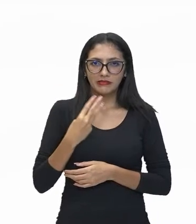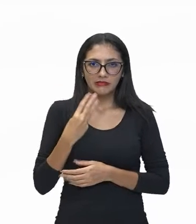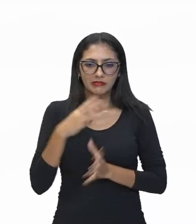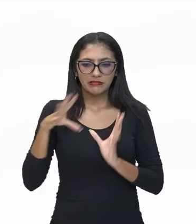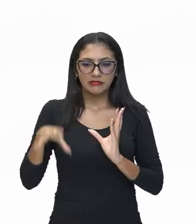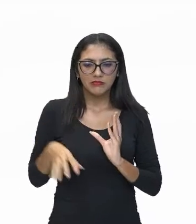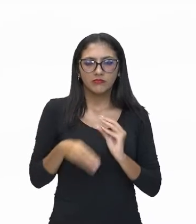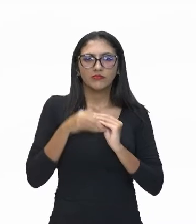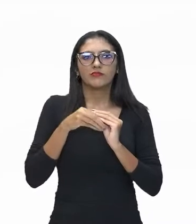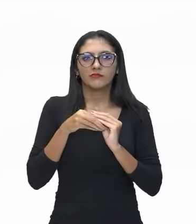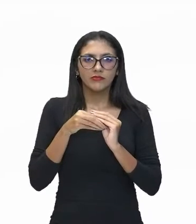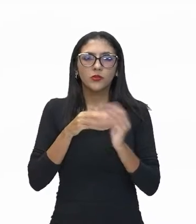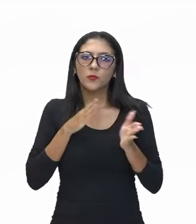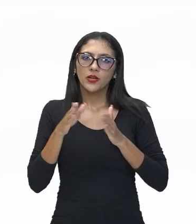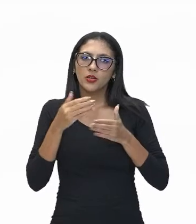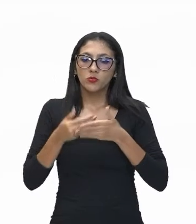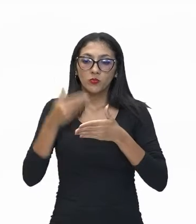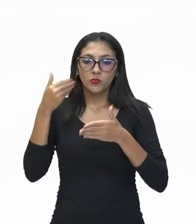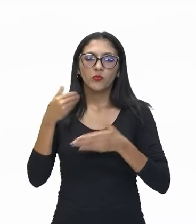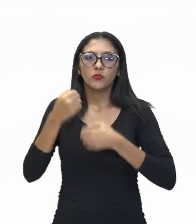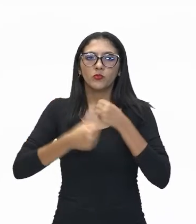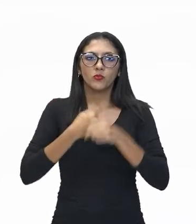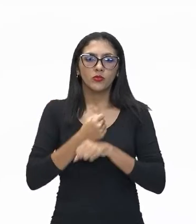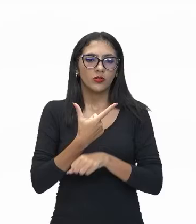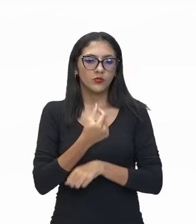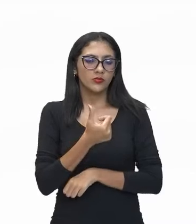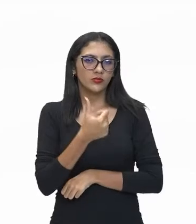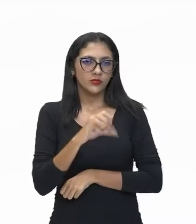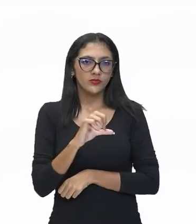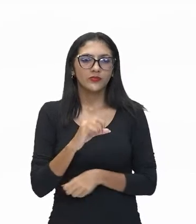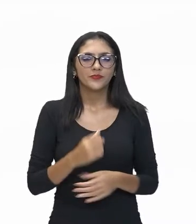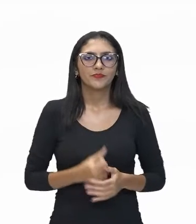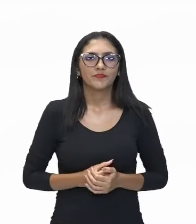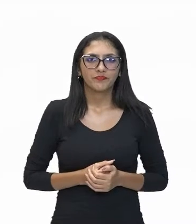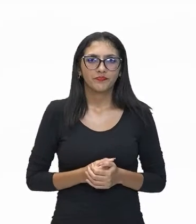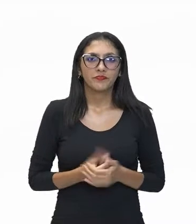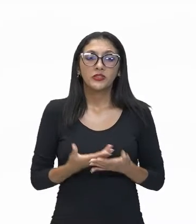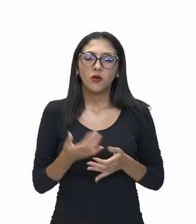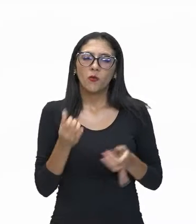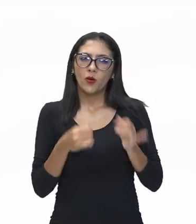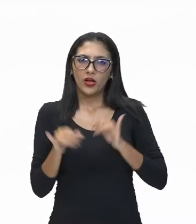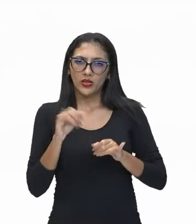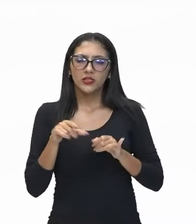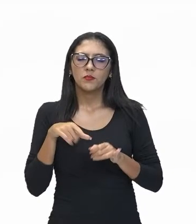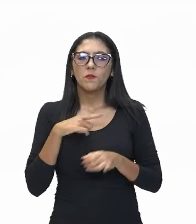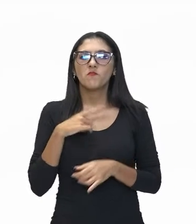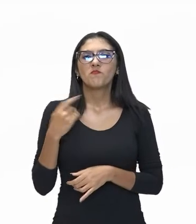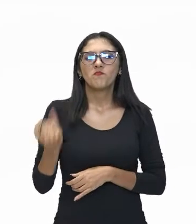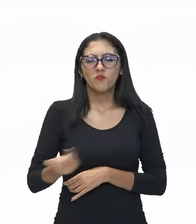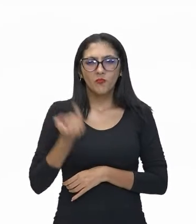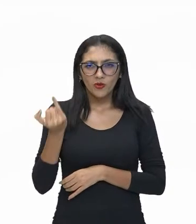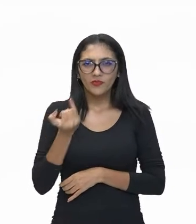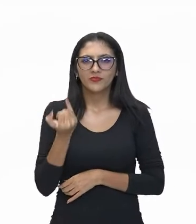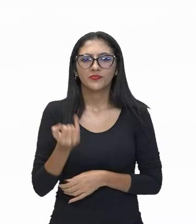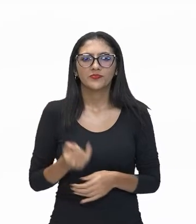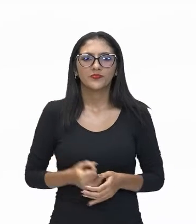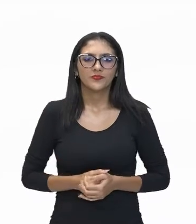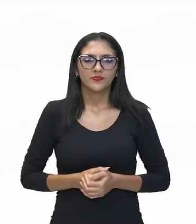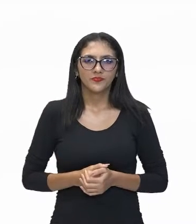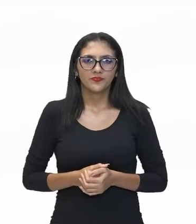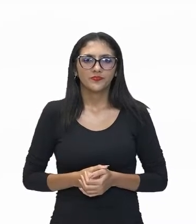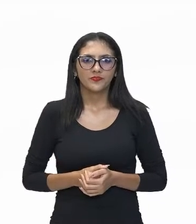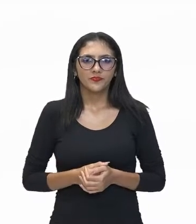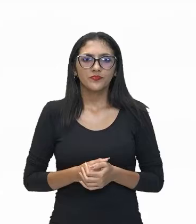país em 2019. Tá bom? Então, gente, a química é importantíssima. E aí, para a gente finalizar essa parte, estima-se que a